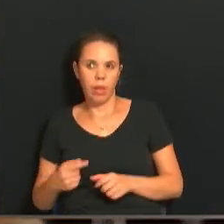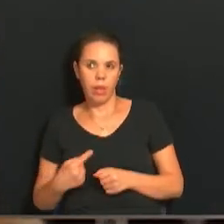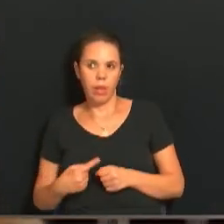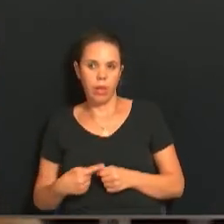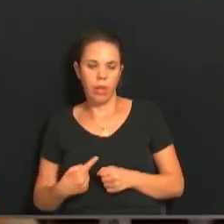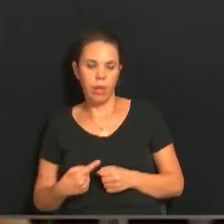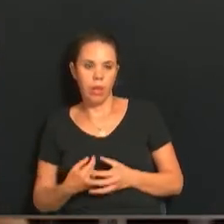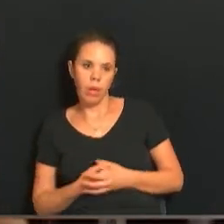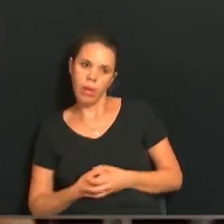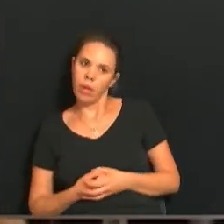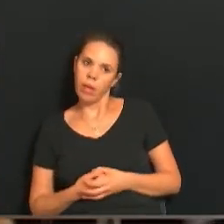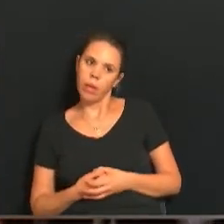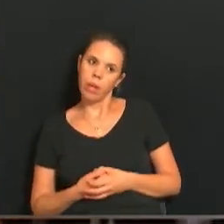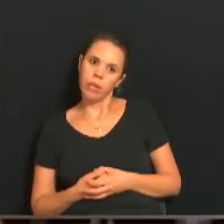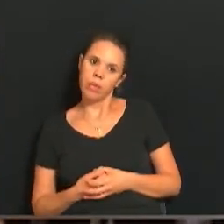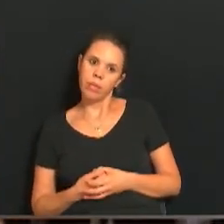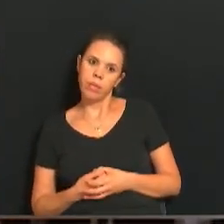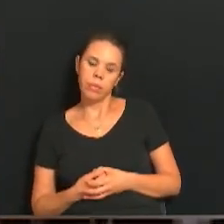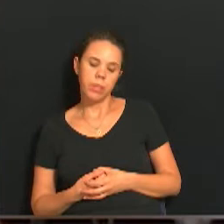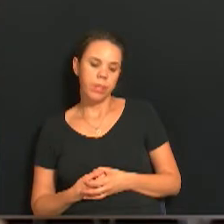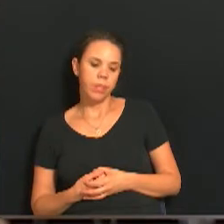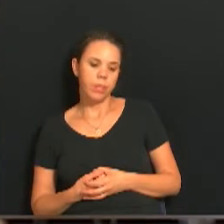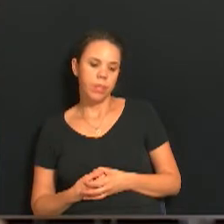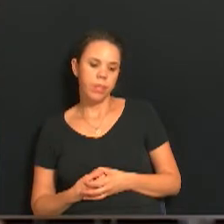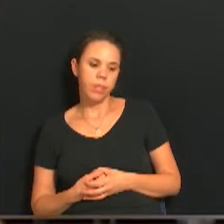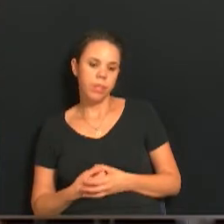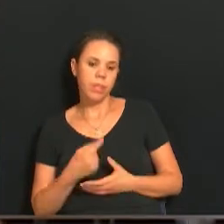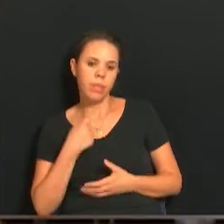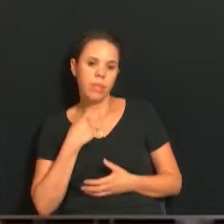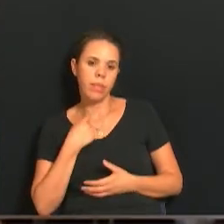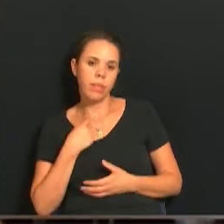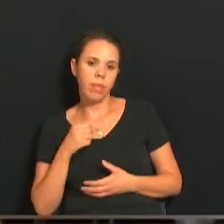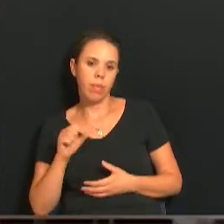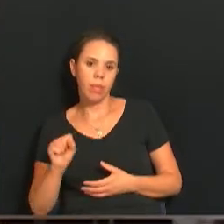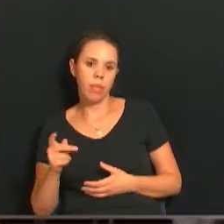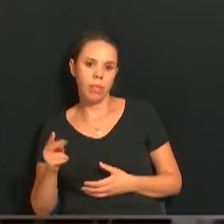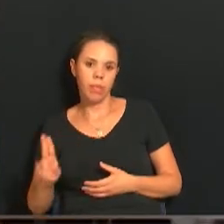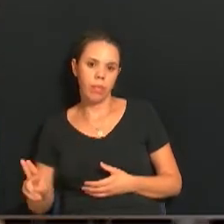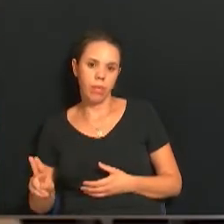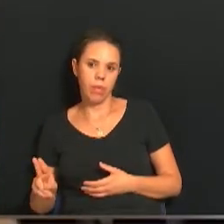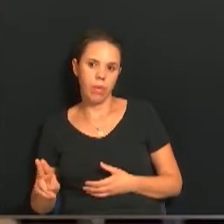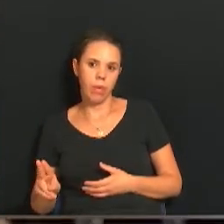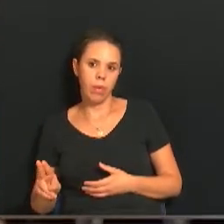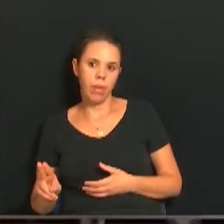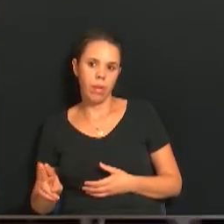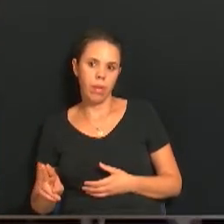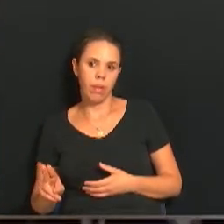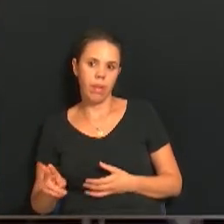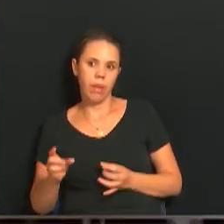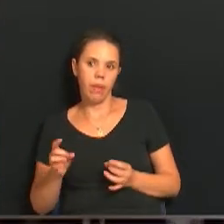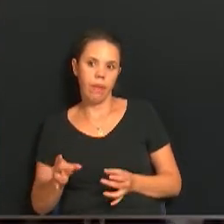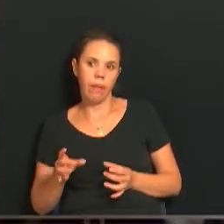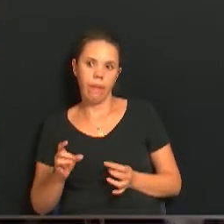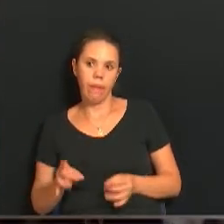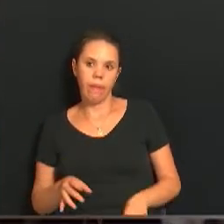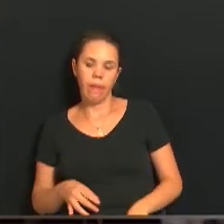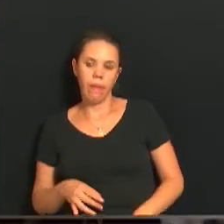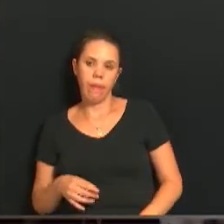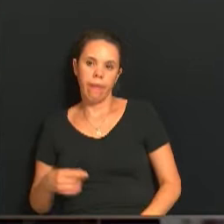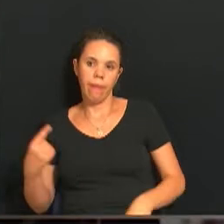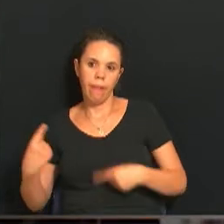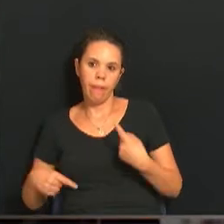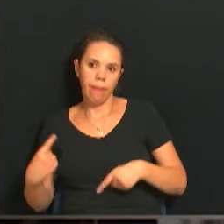né? Porém, dentro desse desejo da SPU de alienar, né, é que nós iniciamos essa discussão